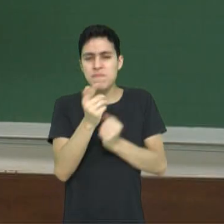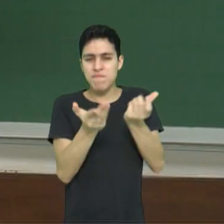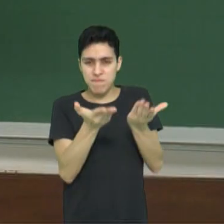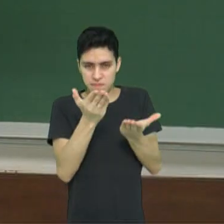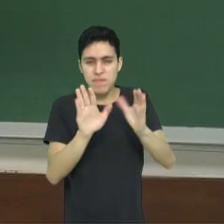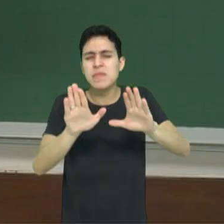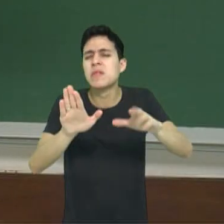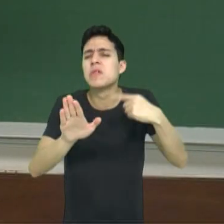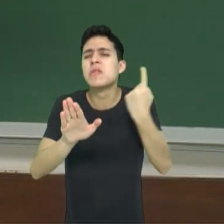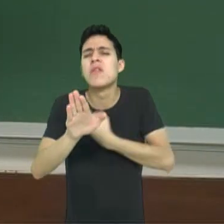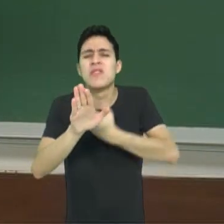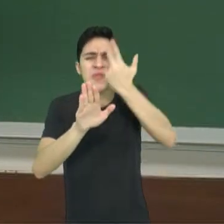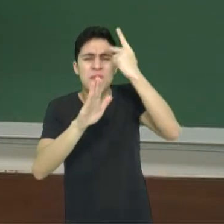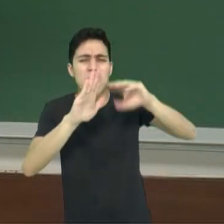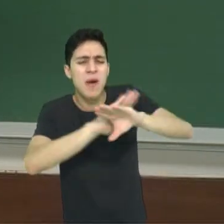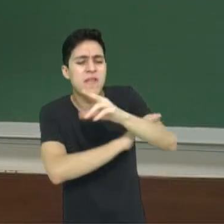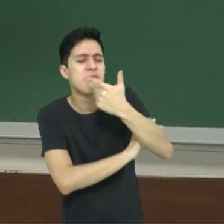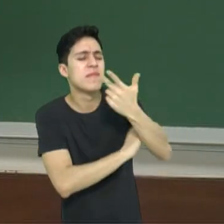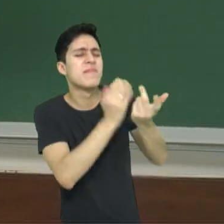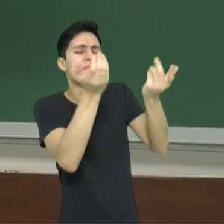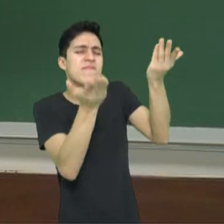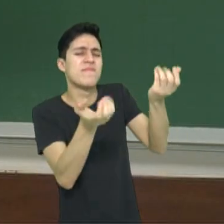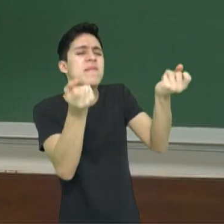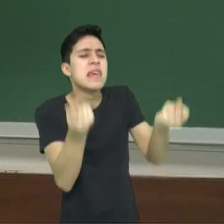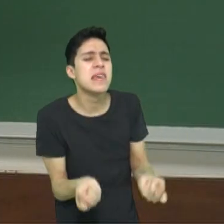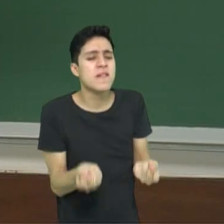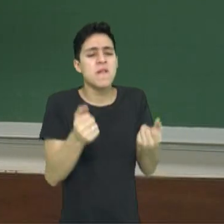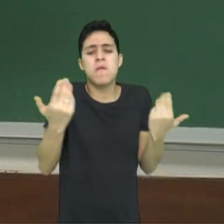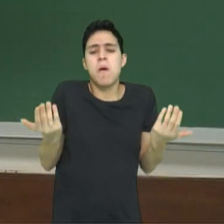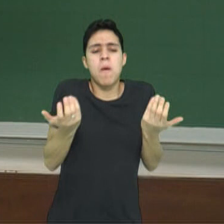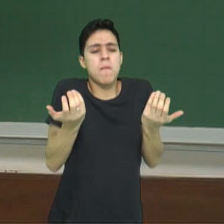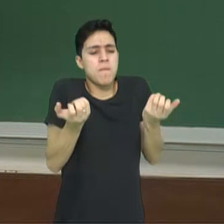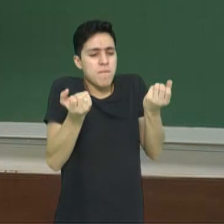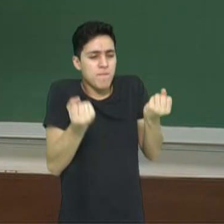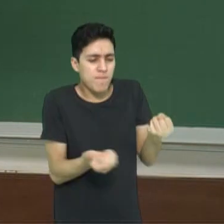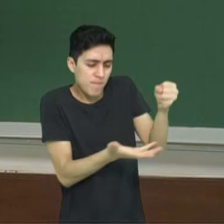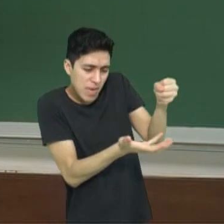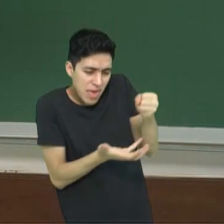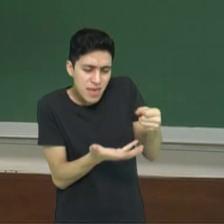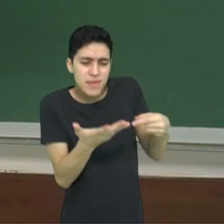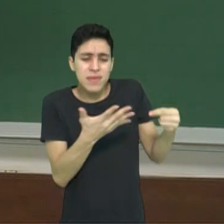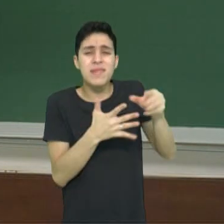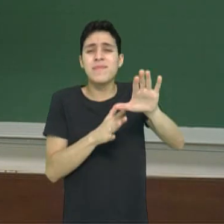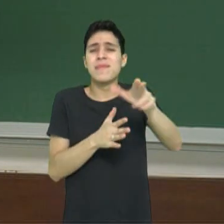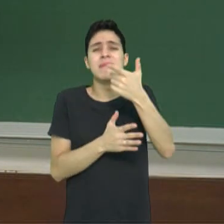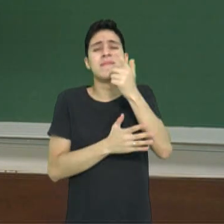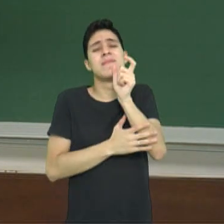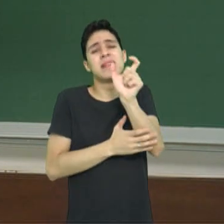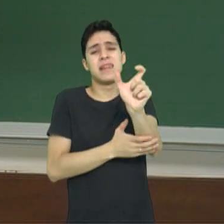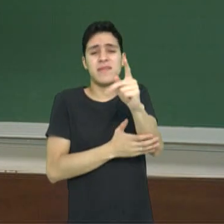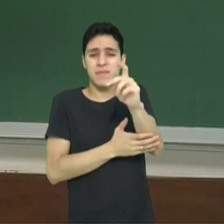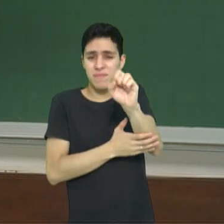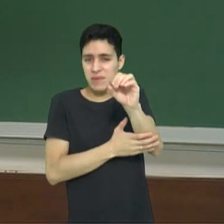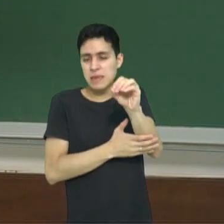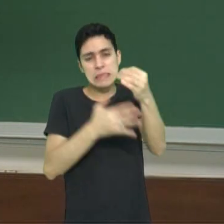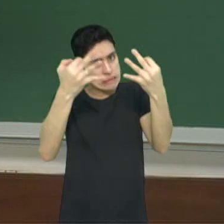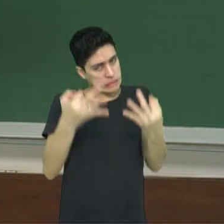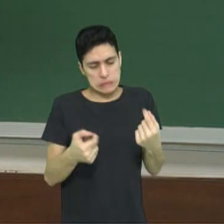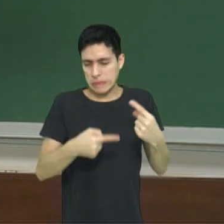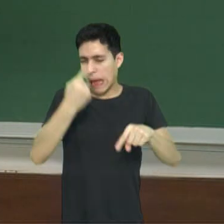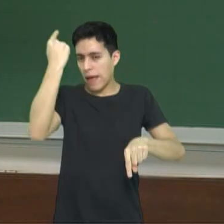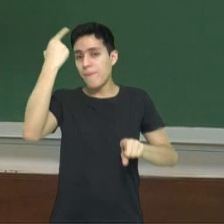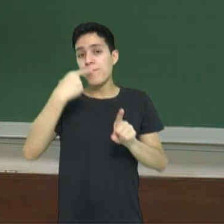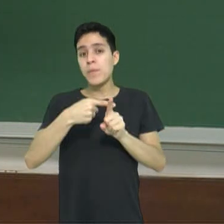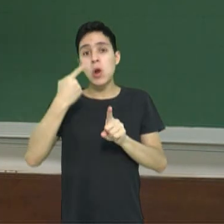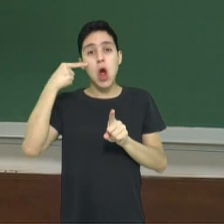que as coisas pesam, né? Qual é o seu peso, qual é o peso do tomate, mas essa palavra peso não é muito certa, gente, porque